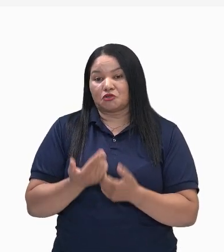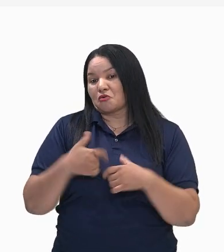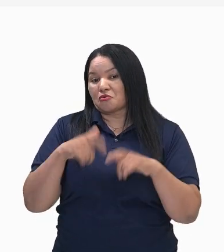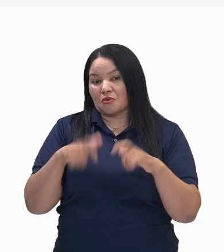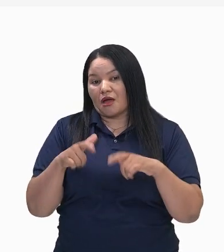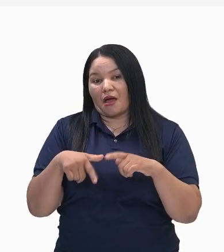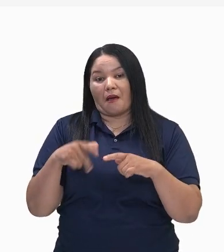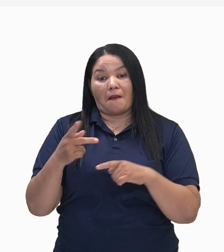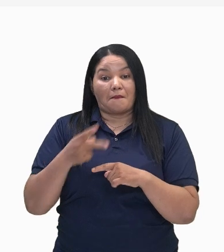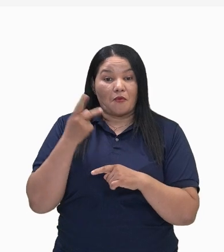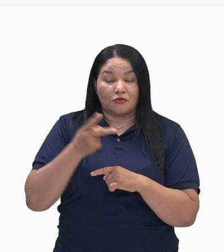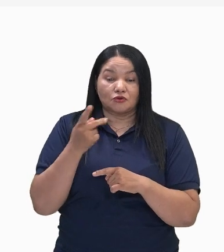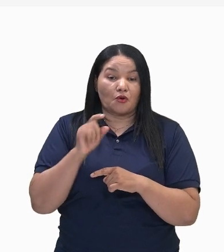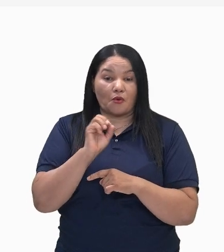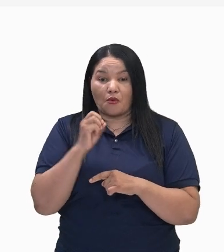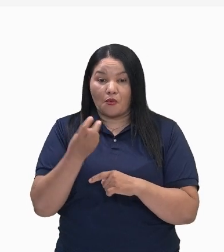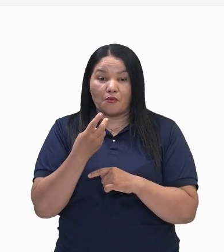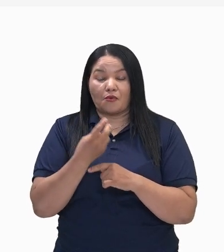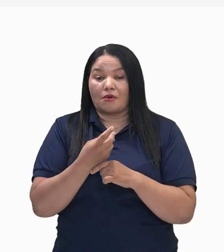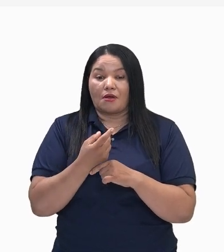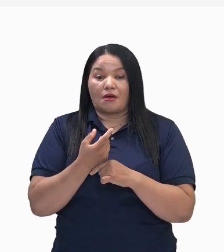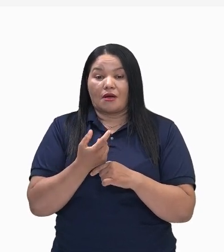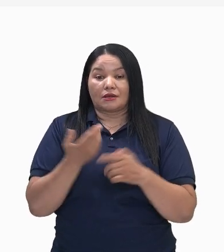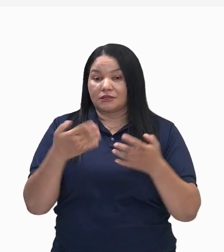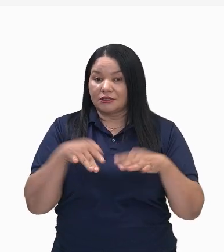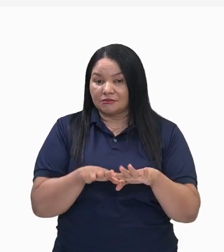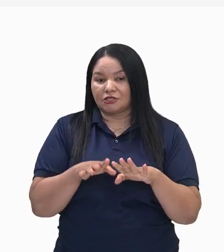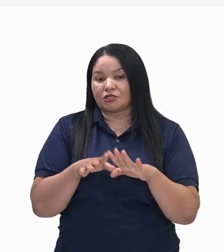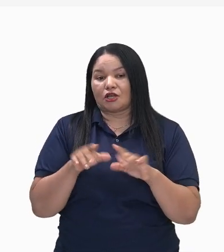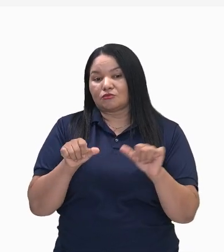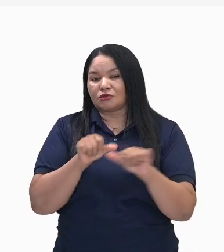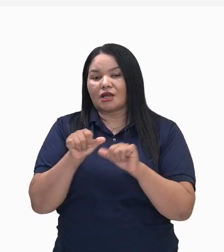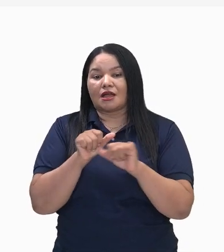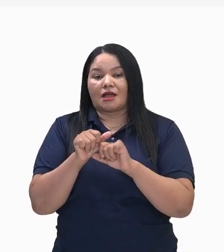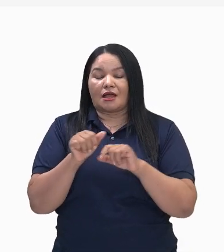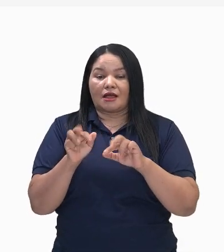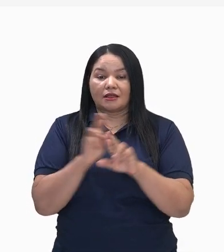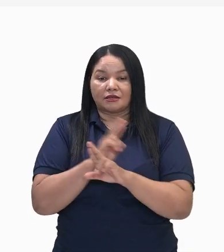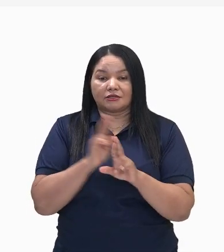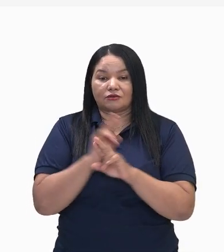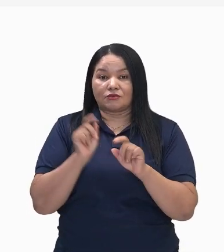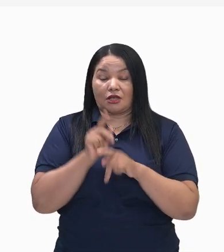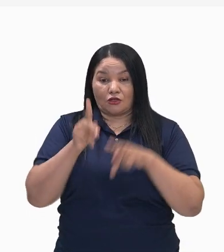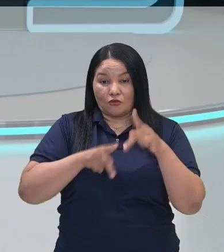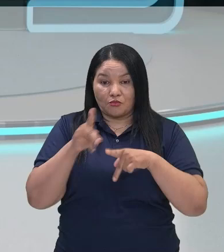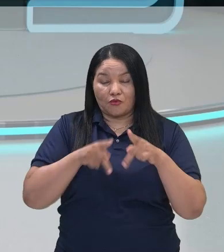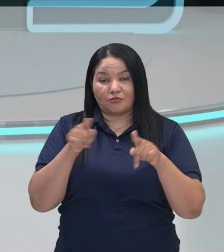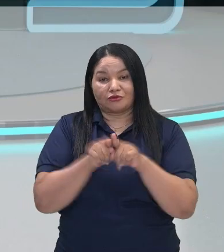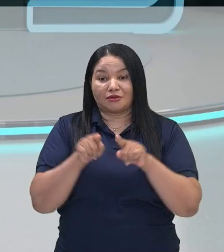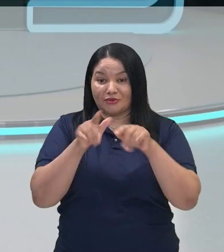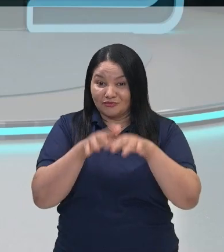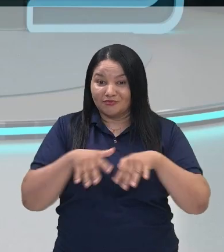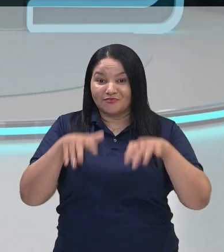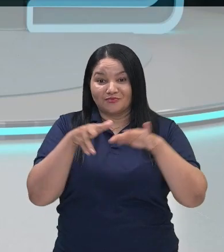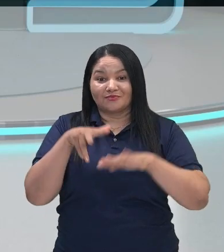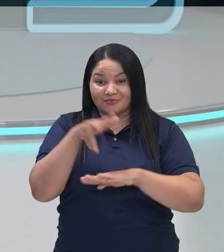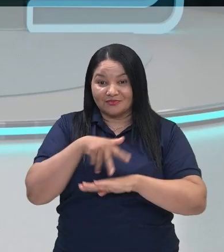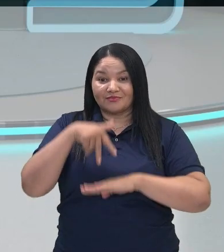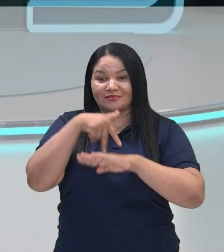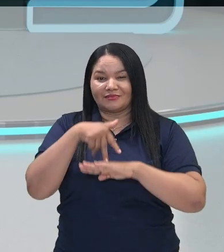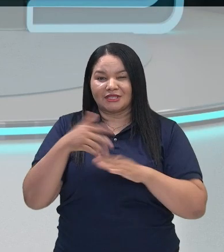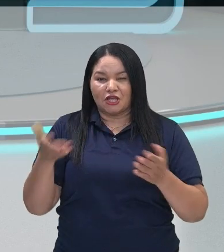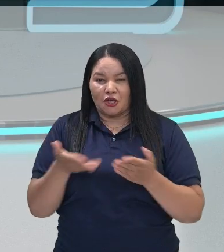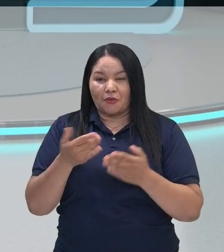política ou de acessibilidade, transformando a relação entre público e cena. Aqui eu trouxe para vocês